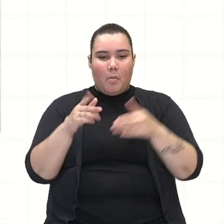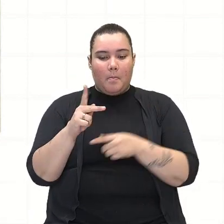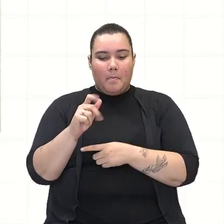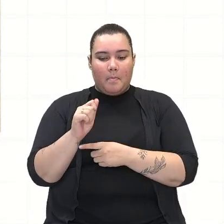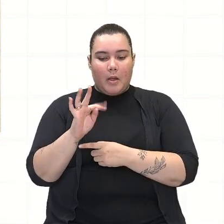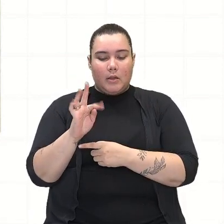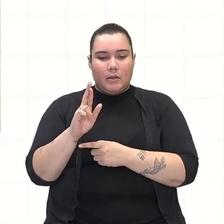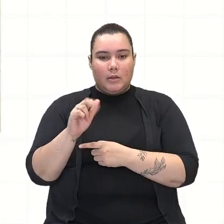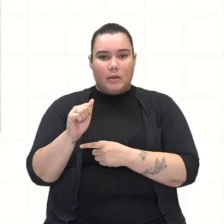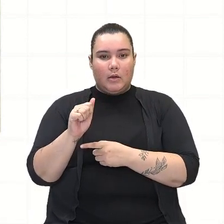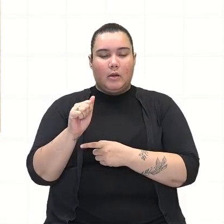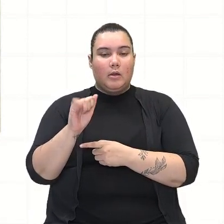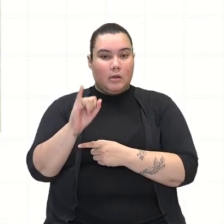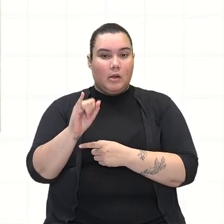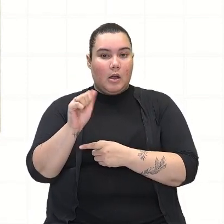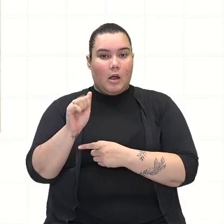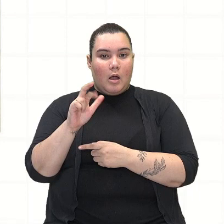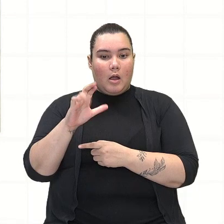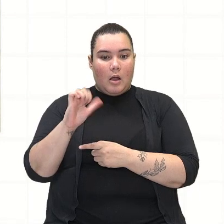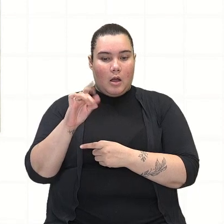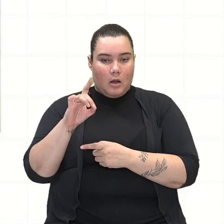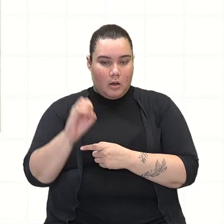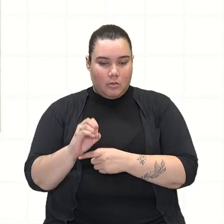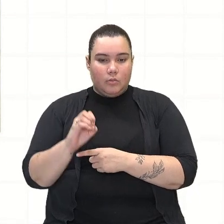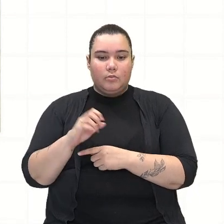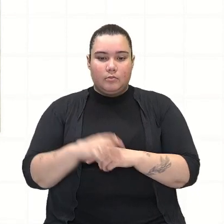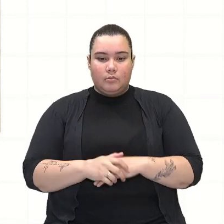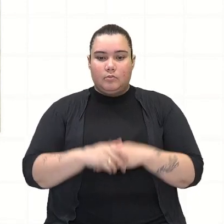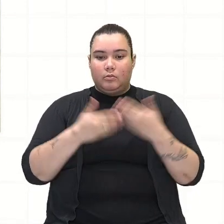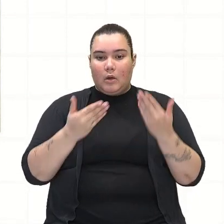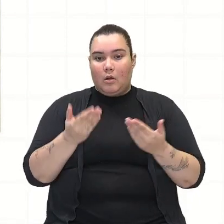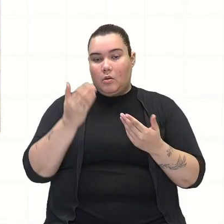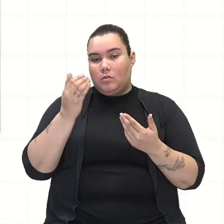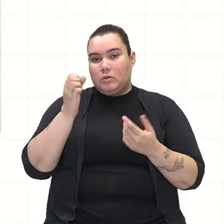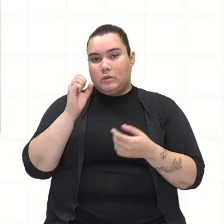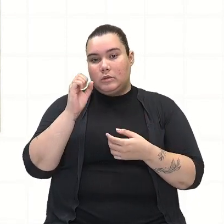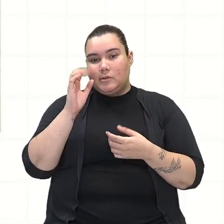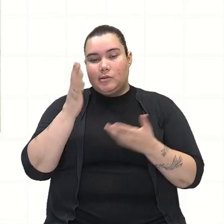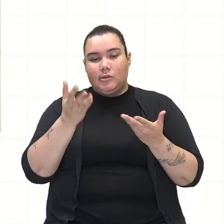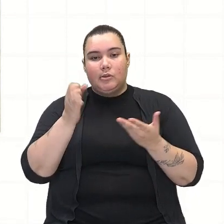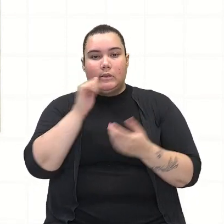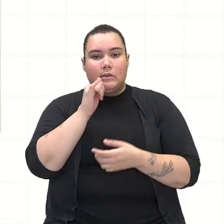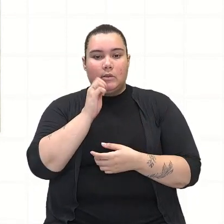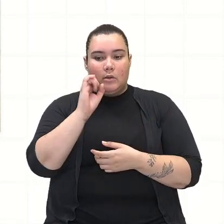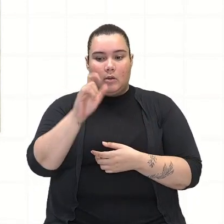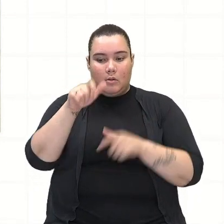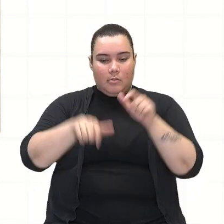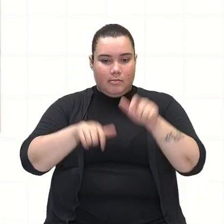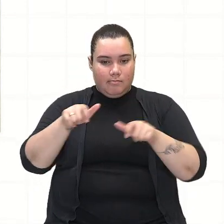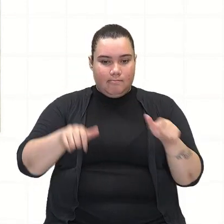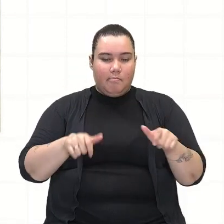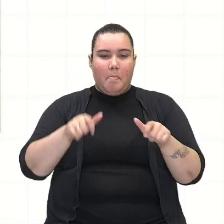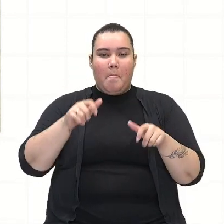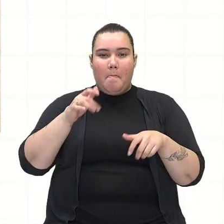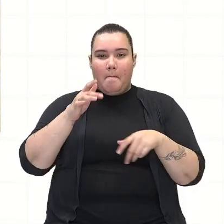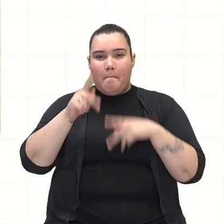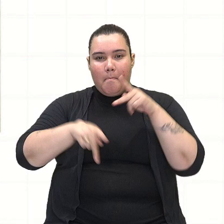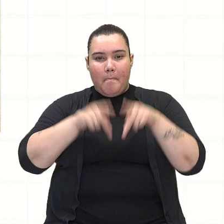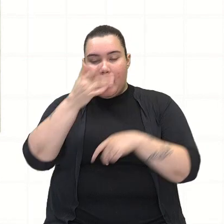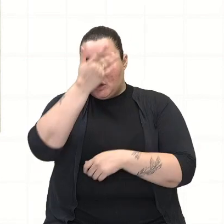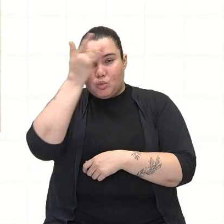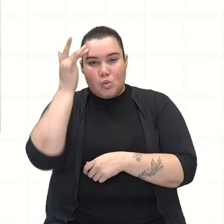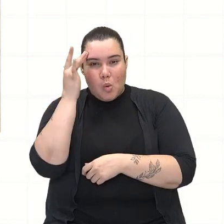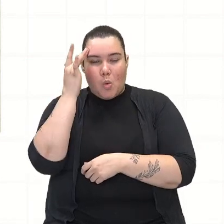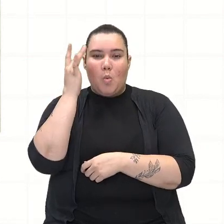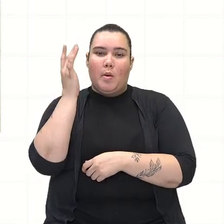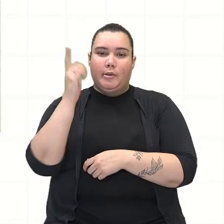sociedade bastante estratificada, e já que os brancos, que os senhores de engenho, que as pessoas proprietárias